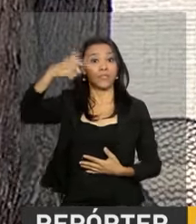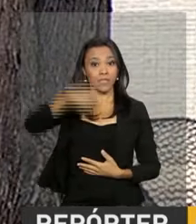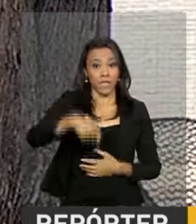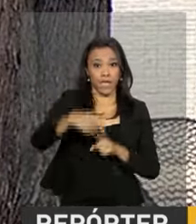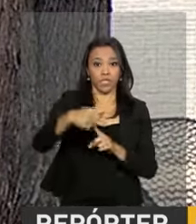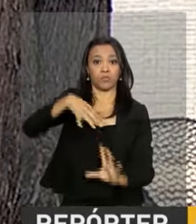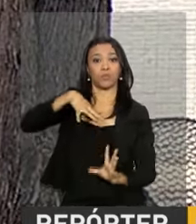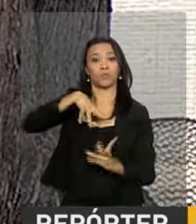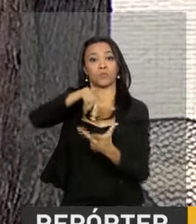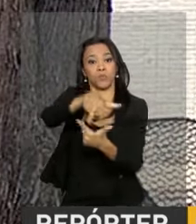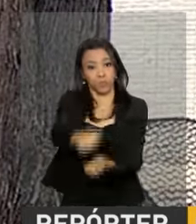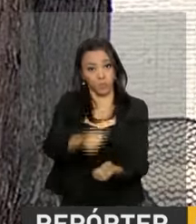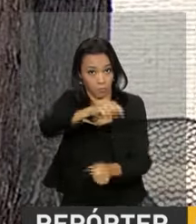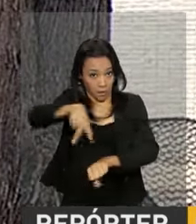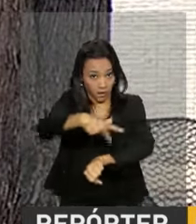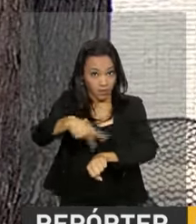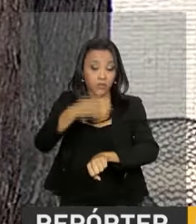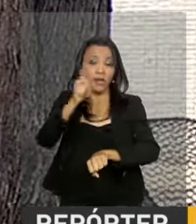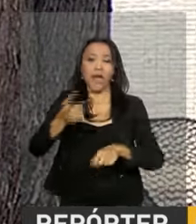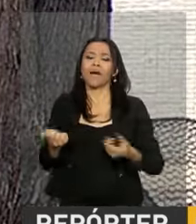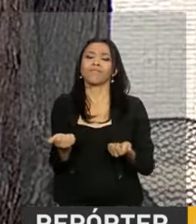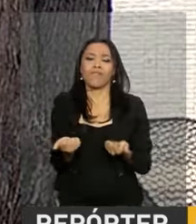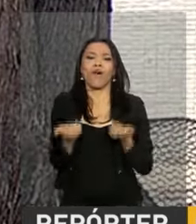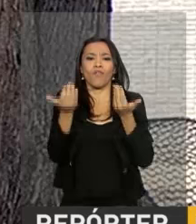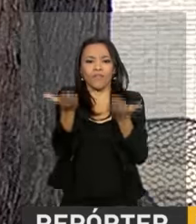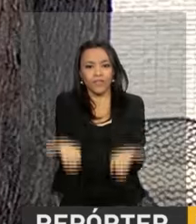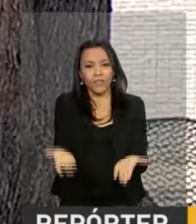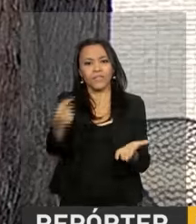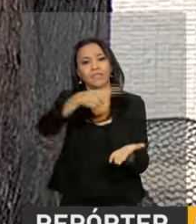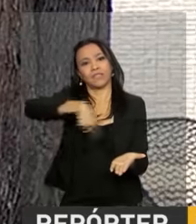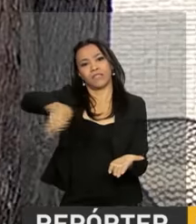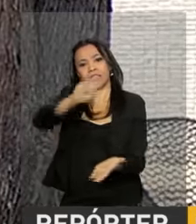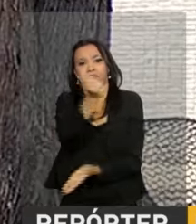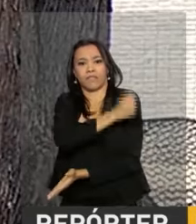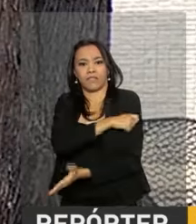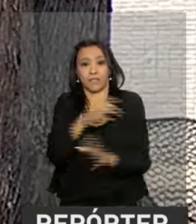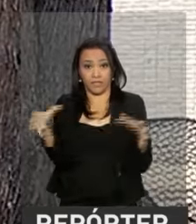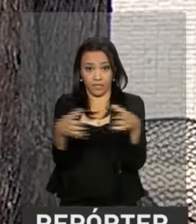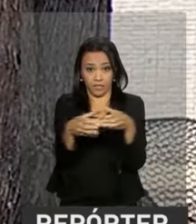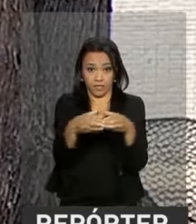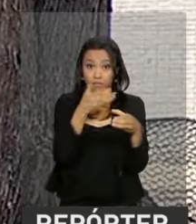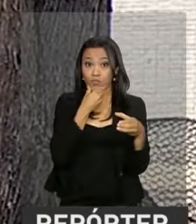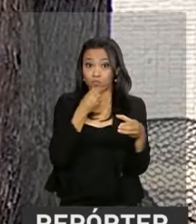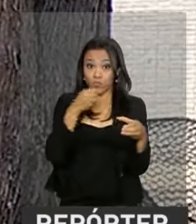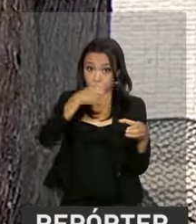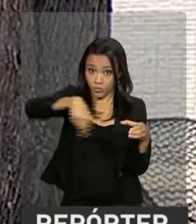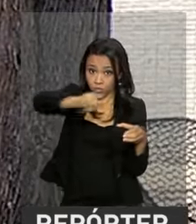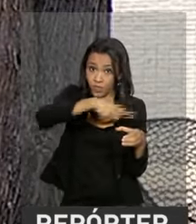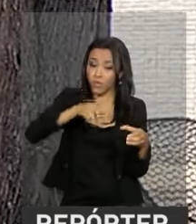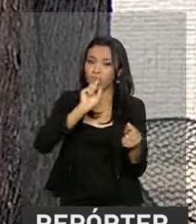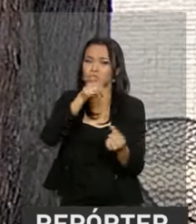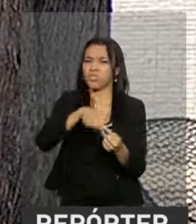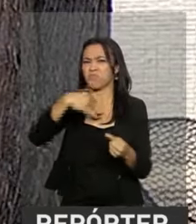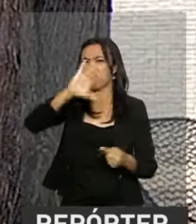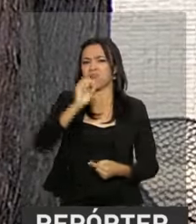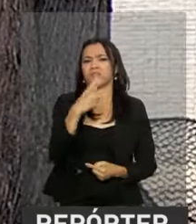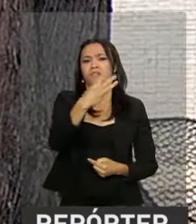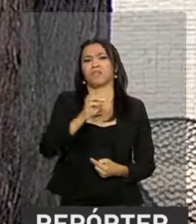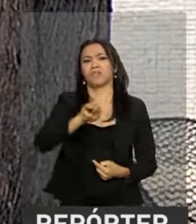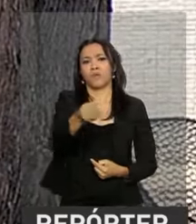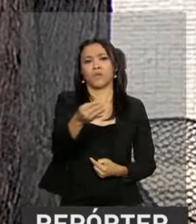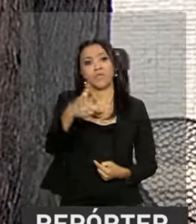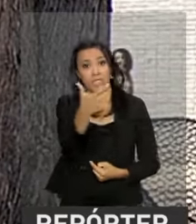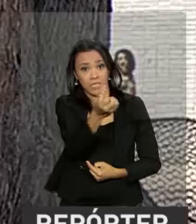do mundo a oferecer esse tipo de vacina para meninos. A expectativa é imunizar mais de 3 milhões